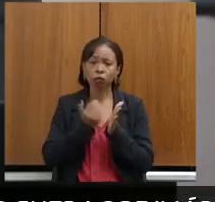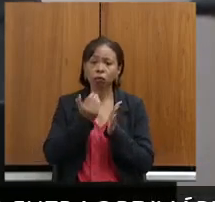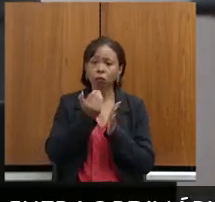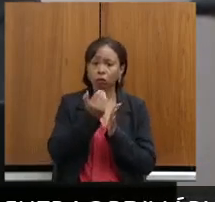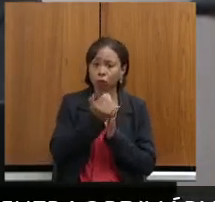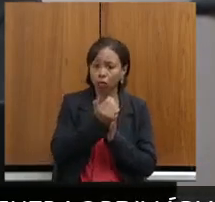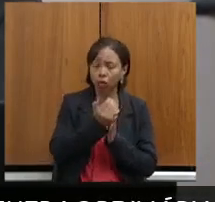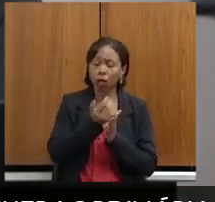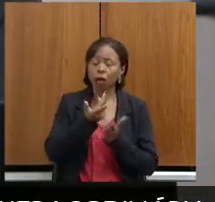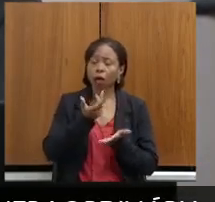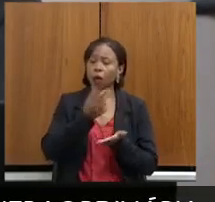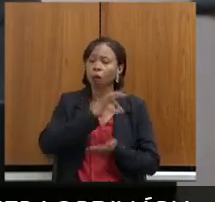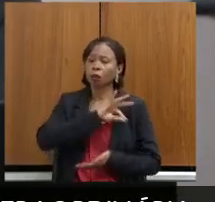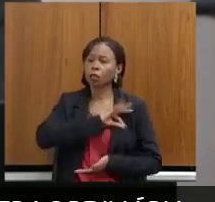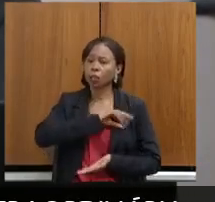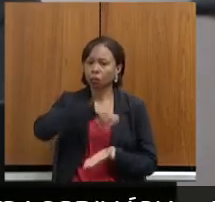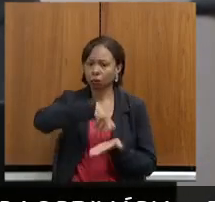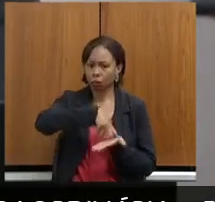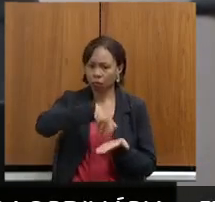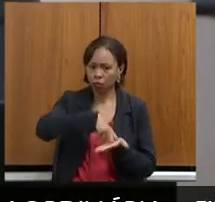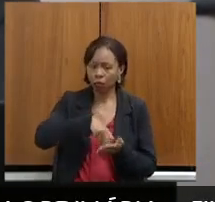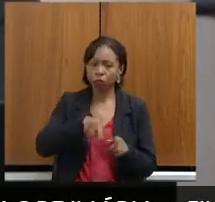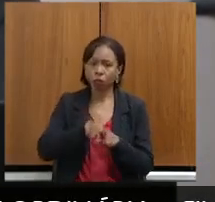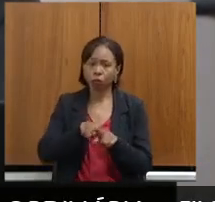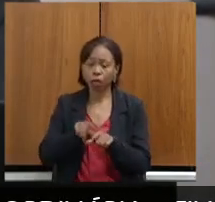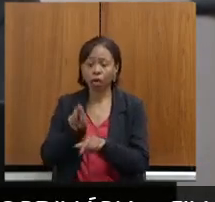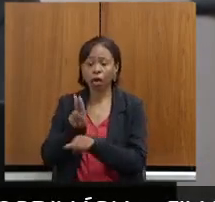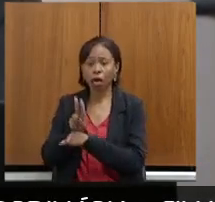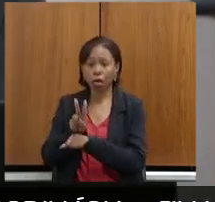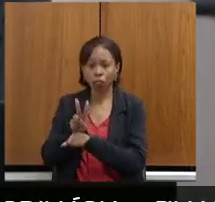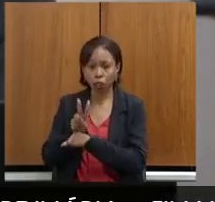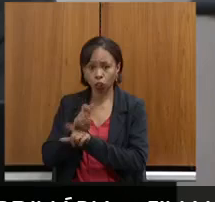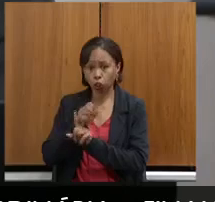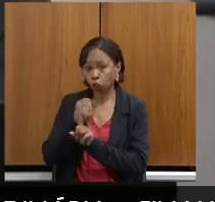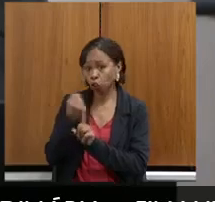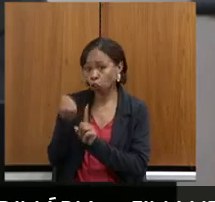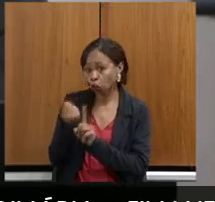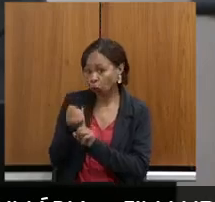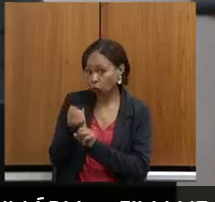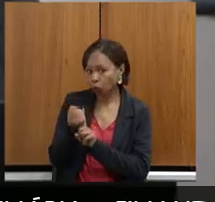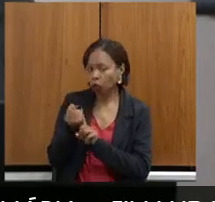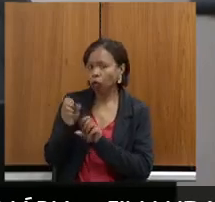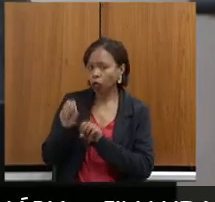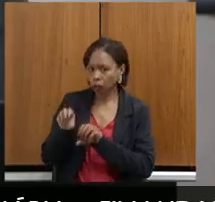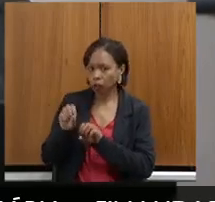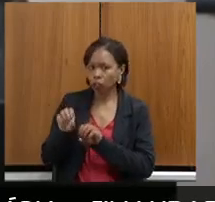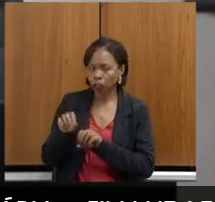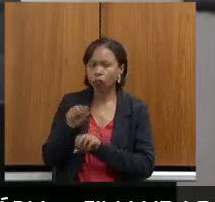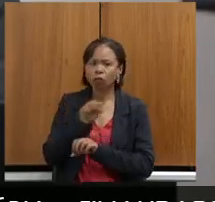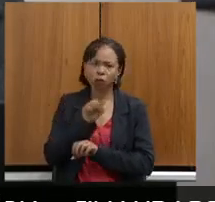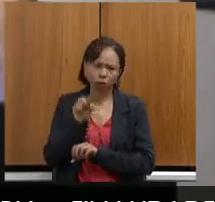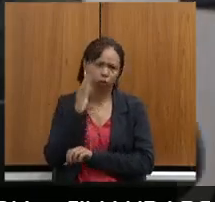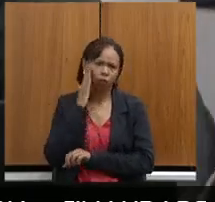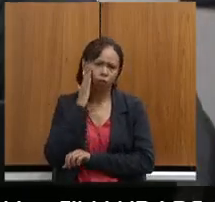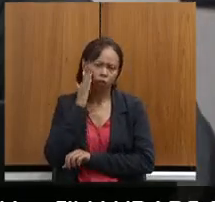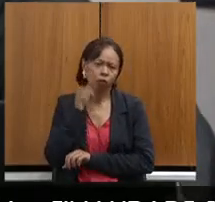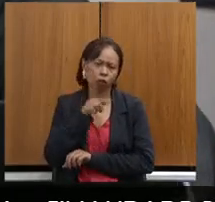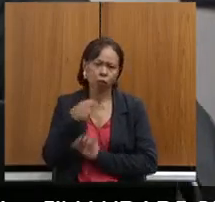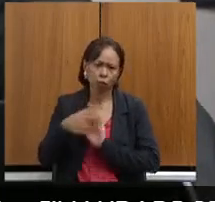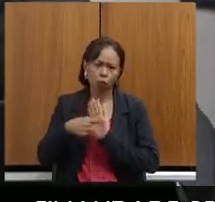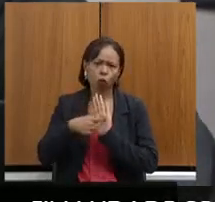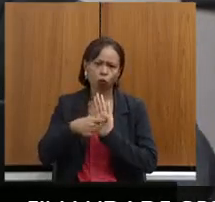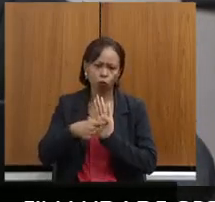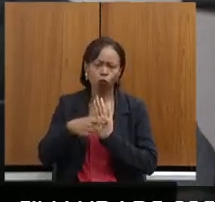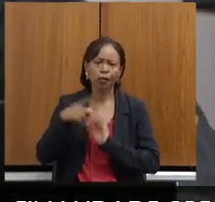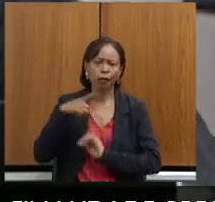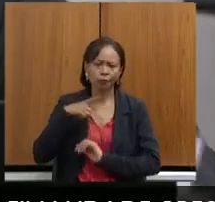e dos agentes socioeducativos já que nós sabemos é o show acabou de apresentar aqui uma das lâminas falando inclusivas